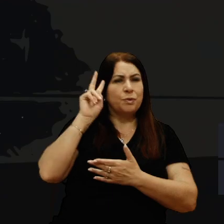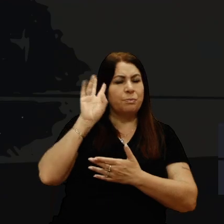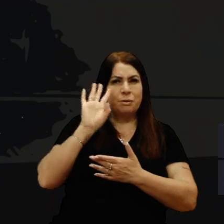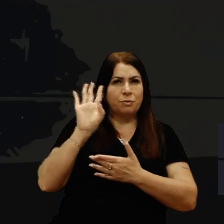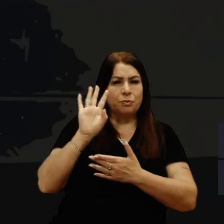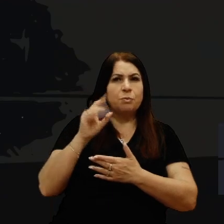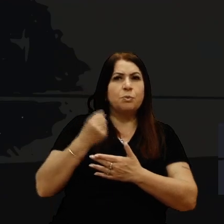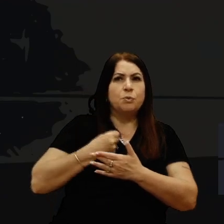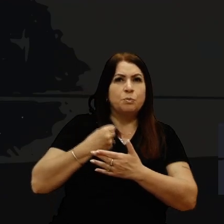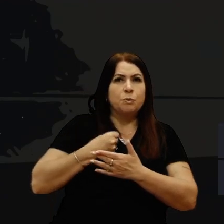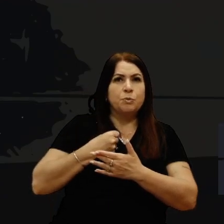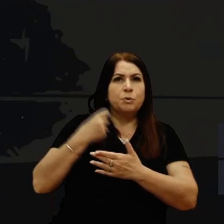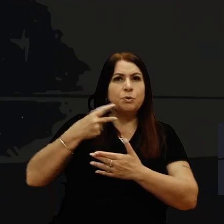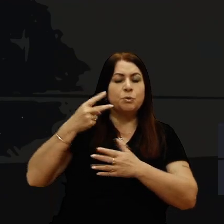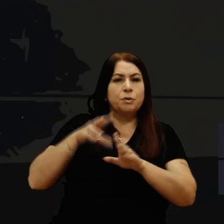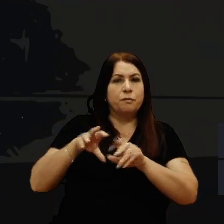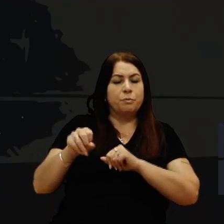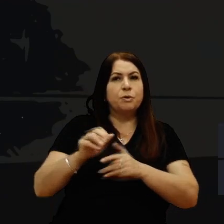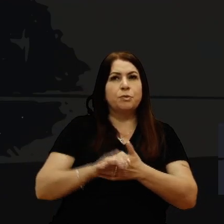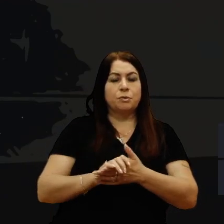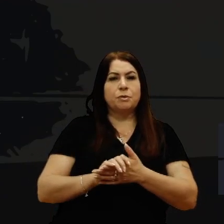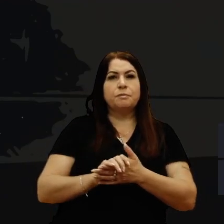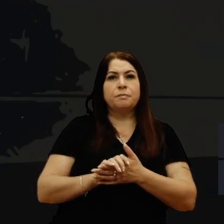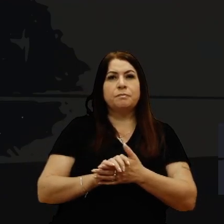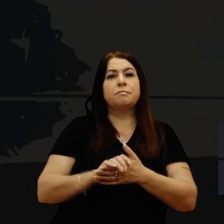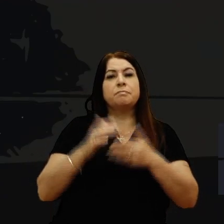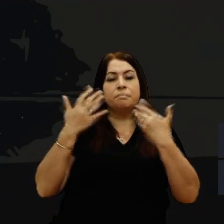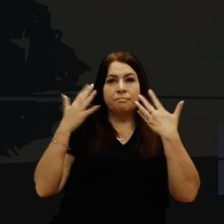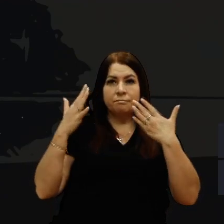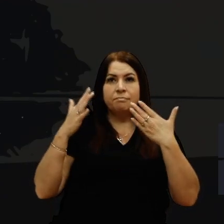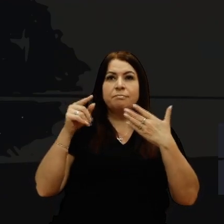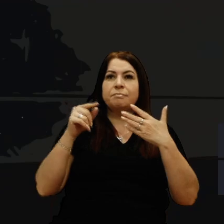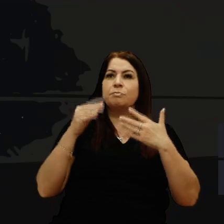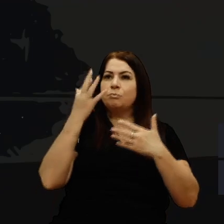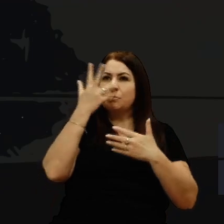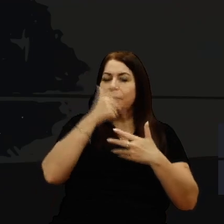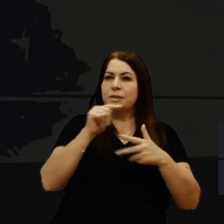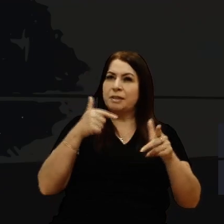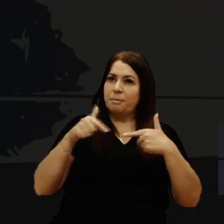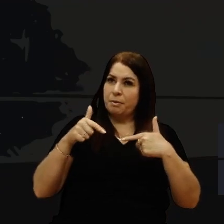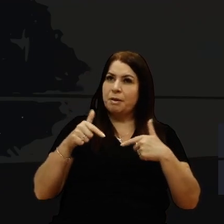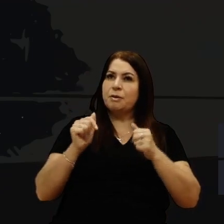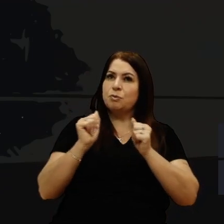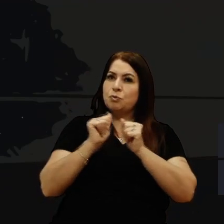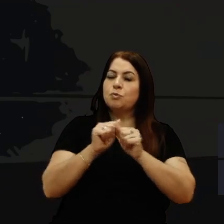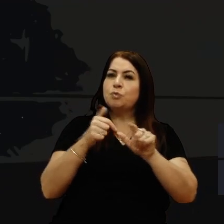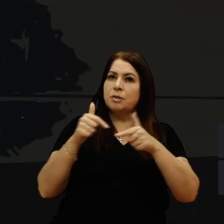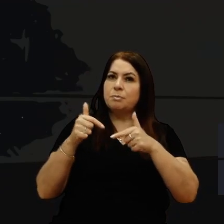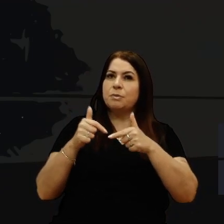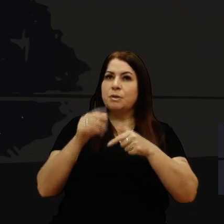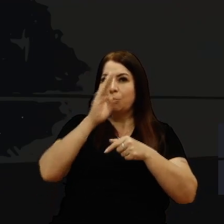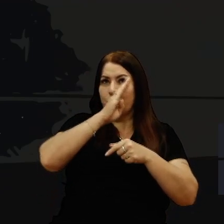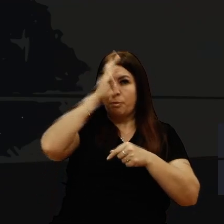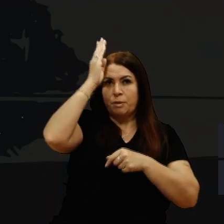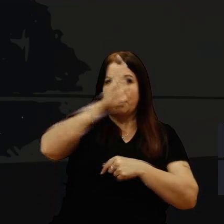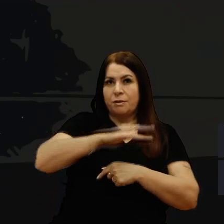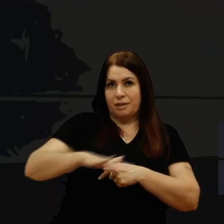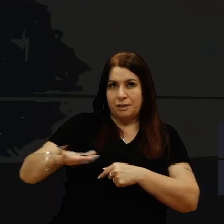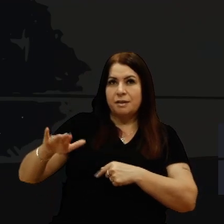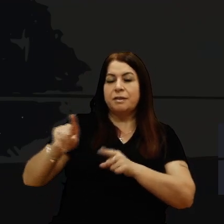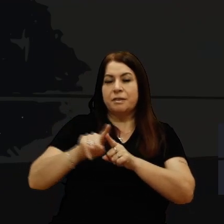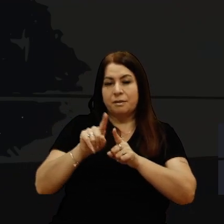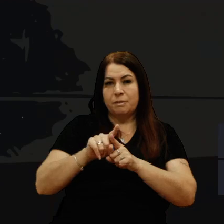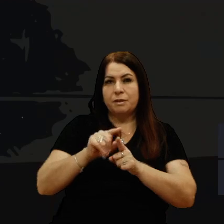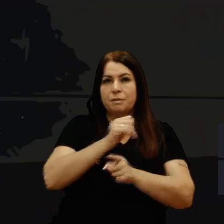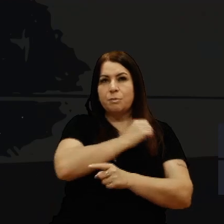dizer o número aqui da segunda formatura. Então, quero parabenizar por esse lindo trabalho também, assim como o trabalho do Bombeiro Mirim, pelo